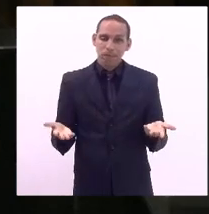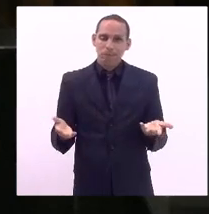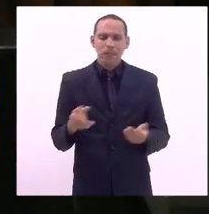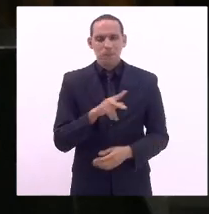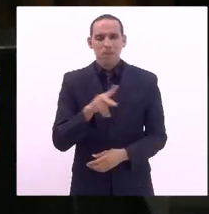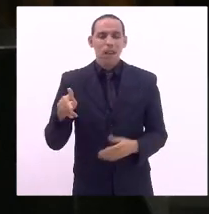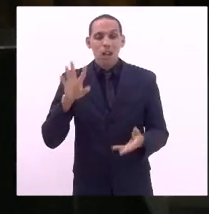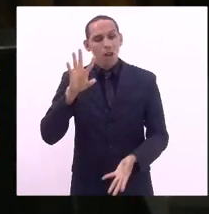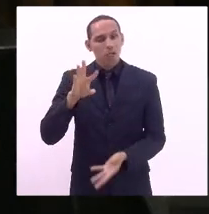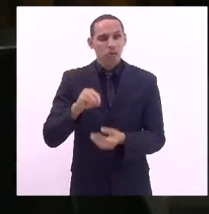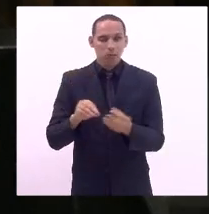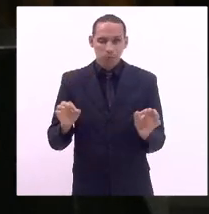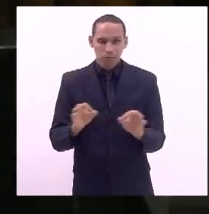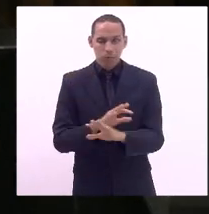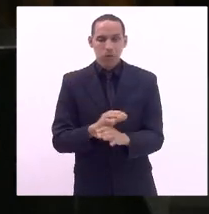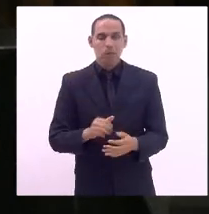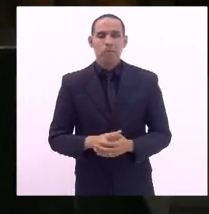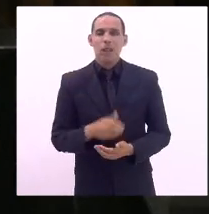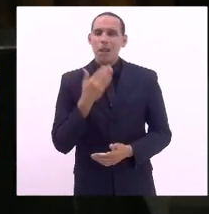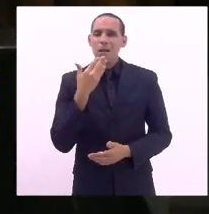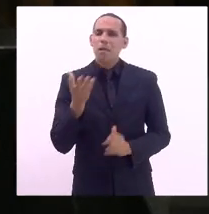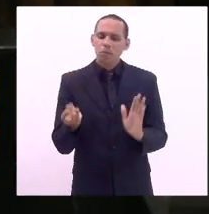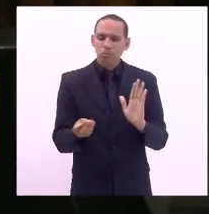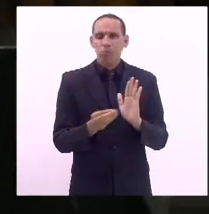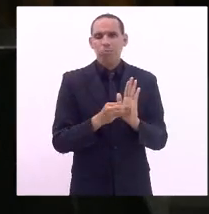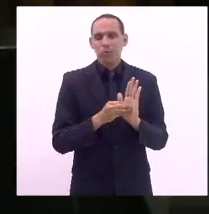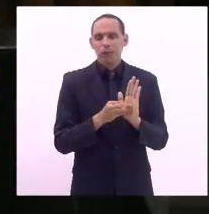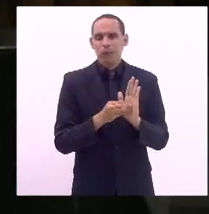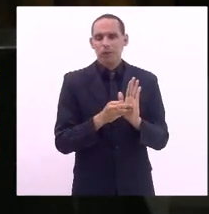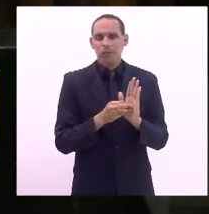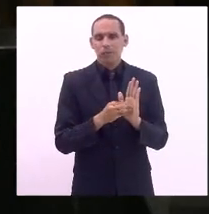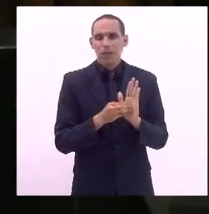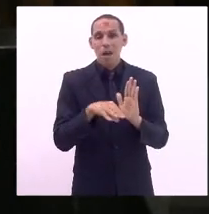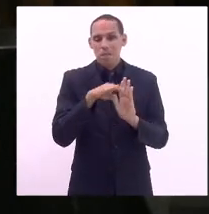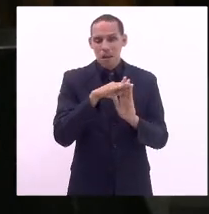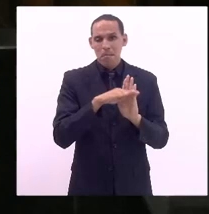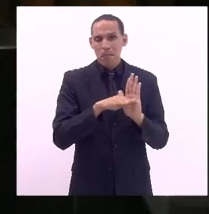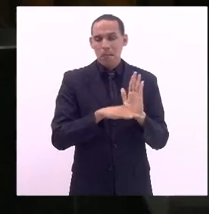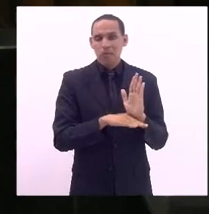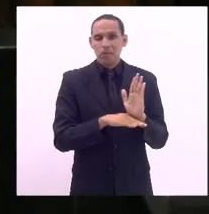para concluir, pedir a inclusão na pauta